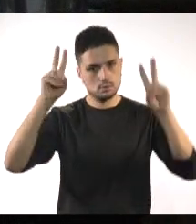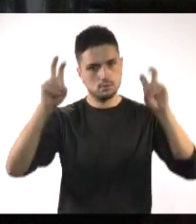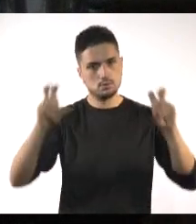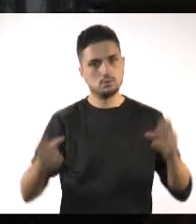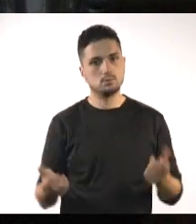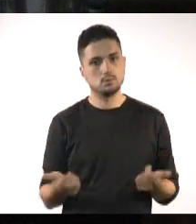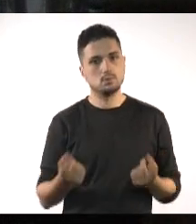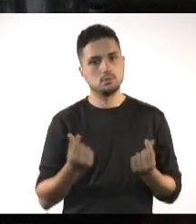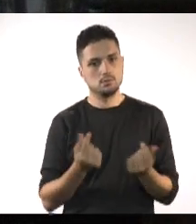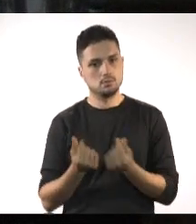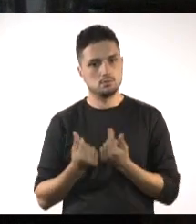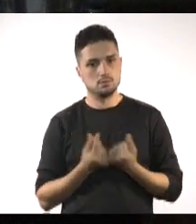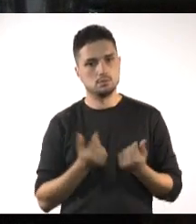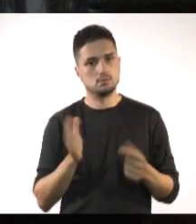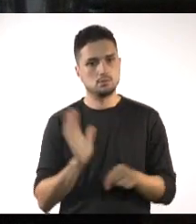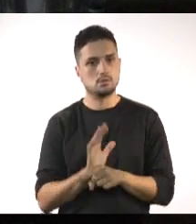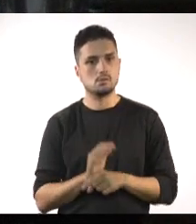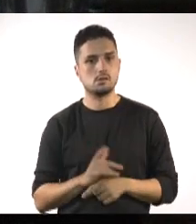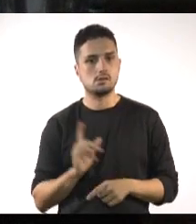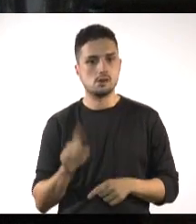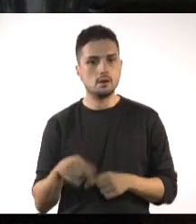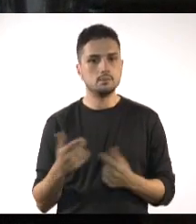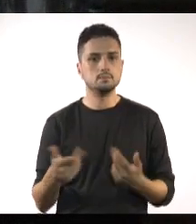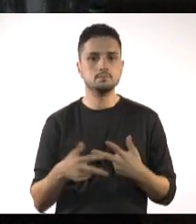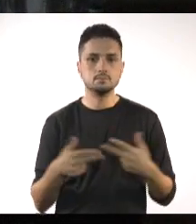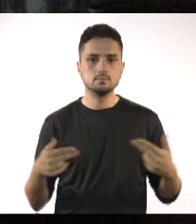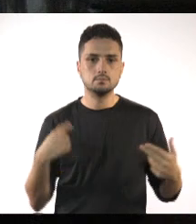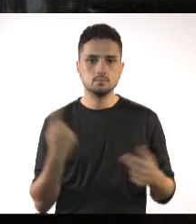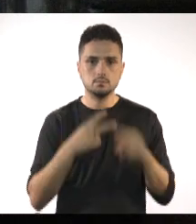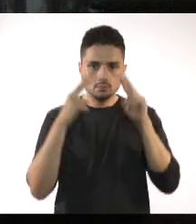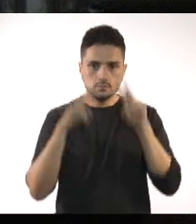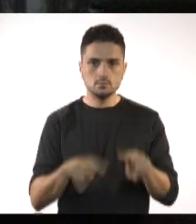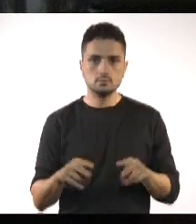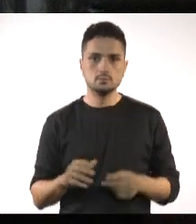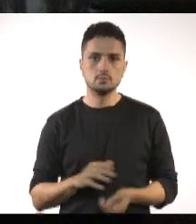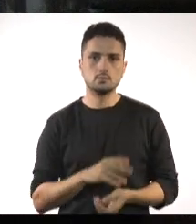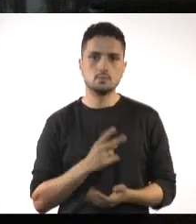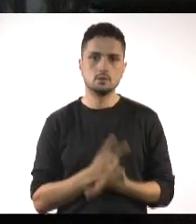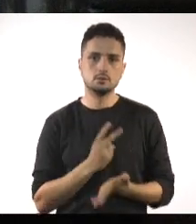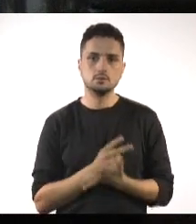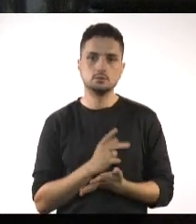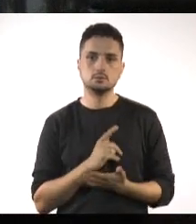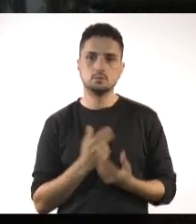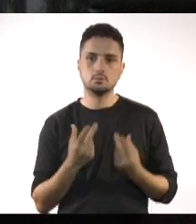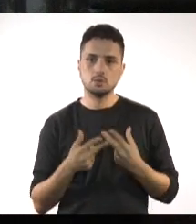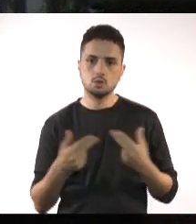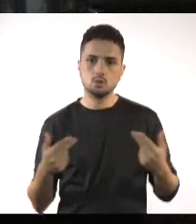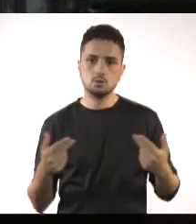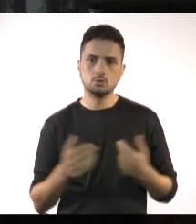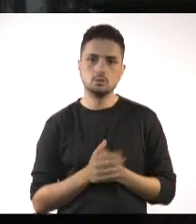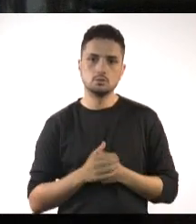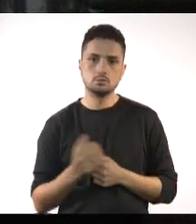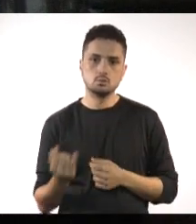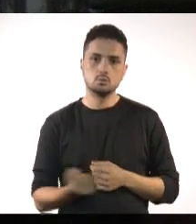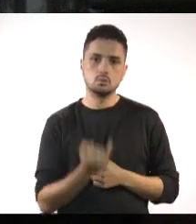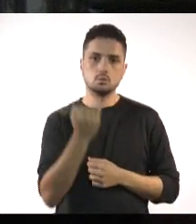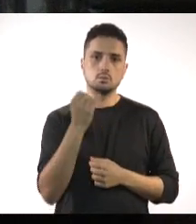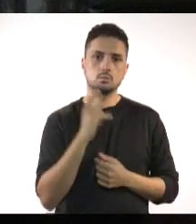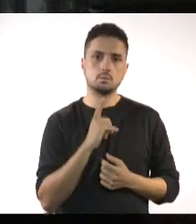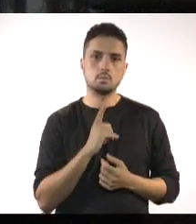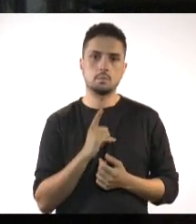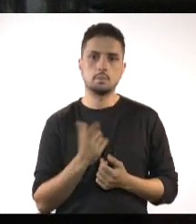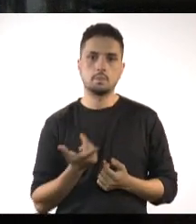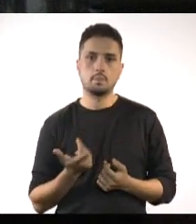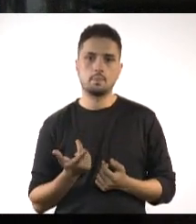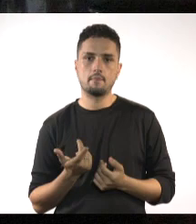situações que nós vemos que esse cuidar dele implica muitas coisas muito concretas, né, com relação ao menor, com relação a